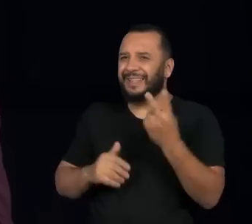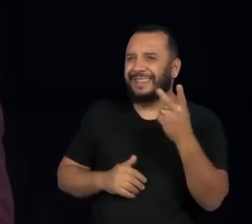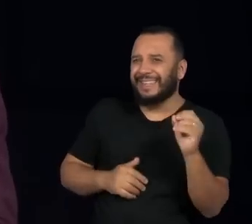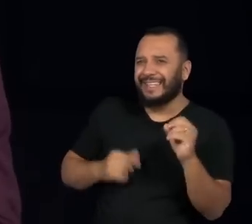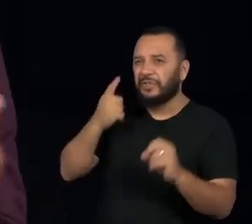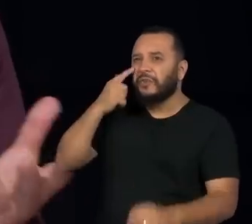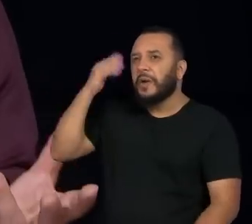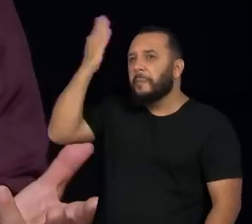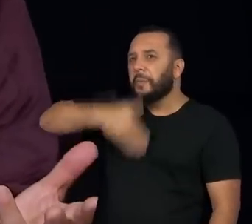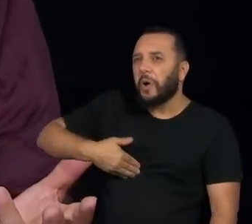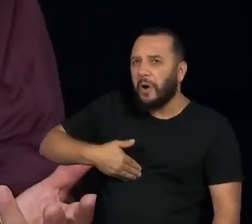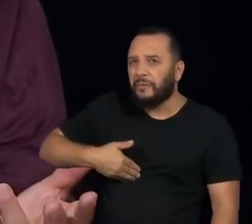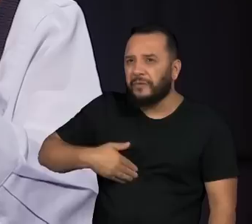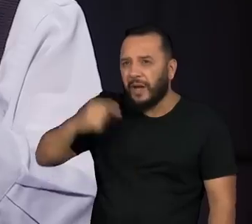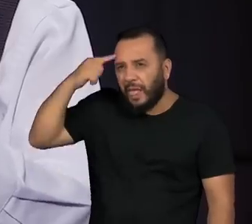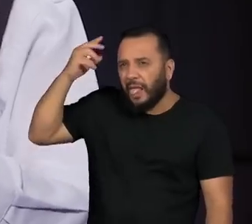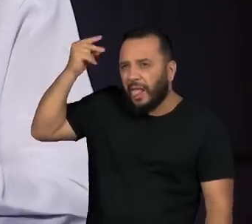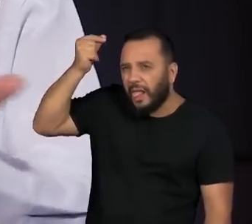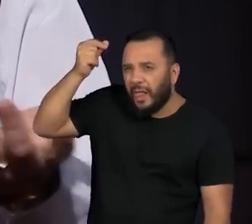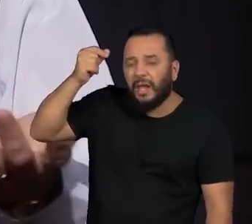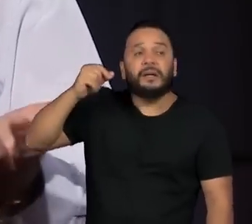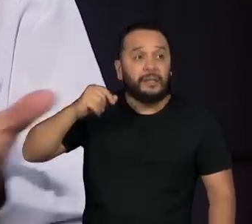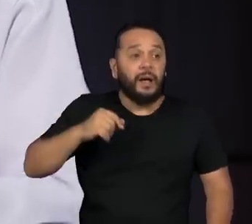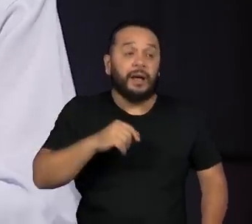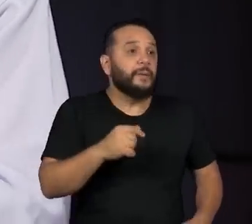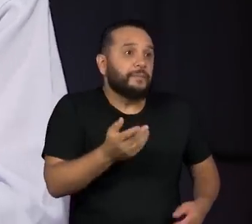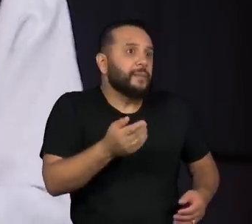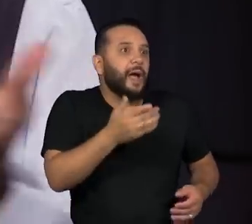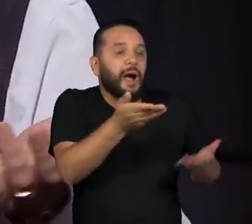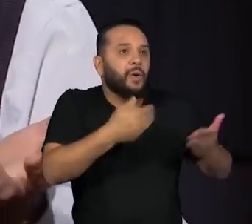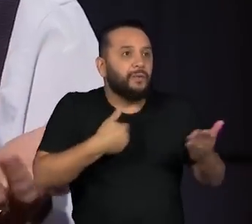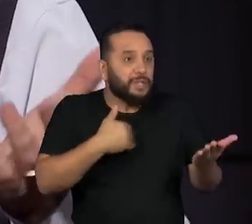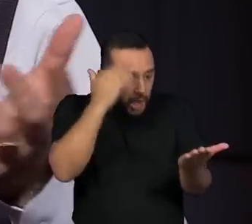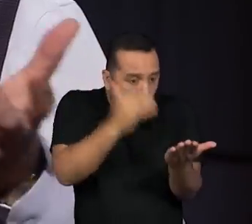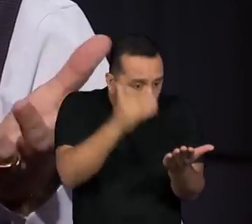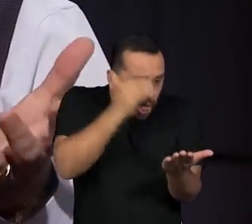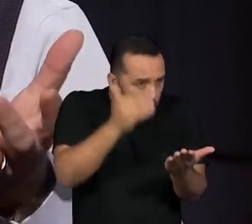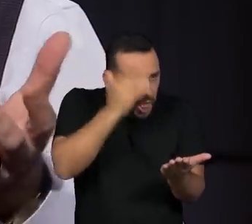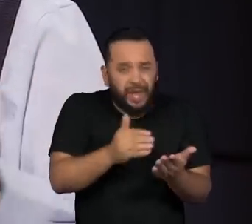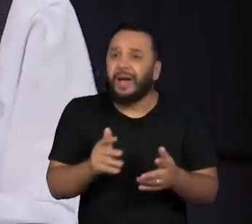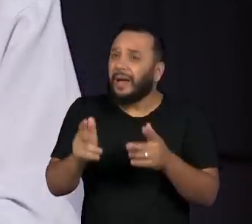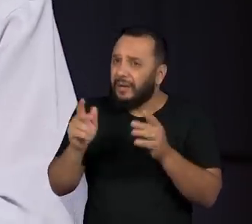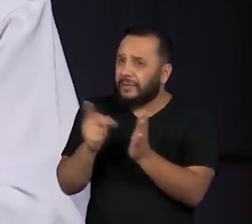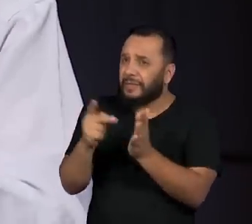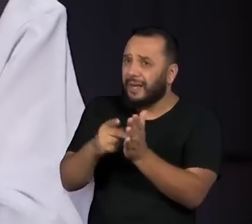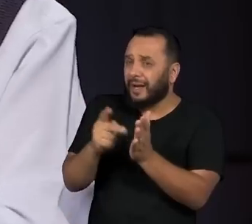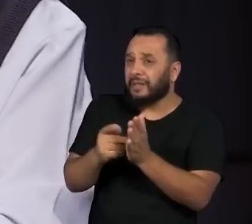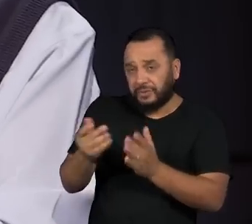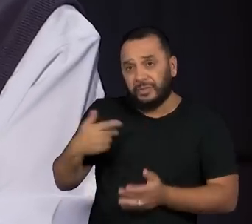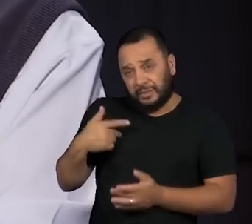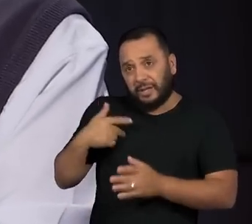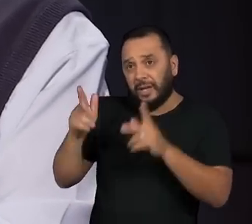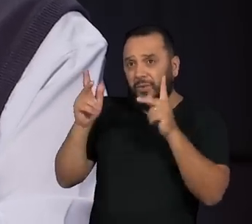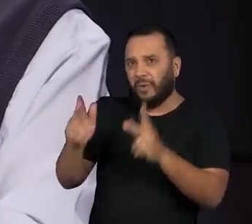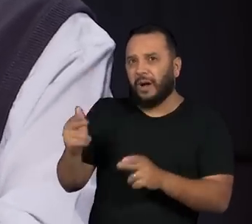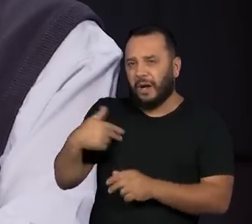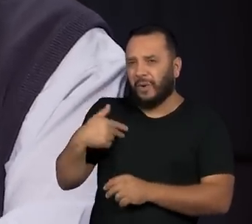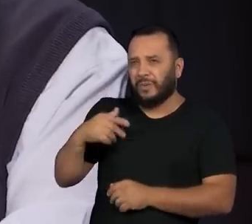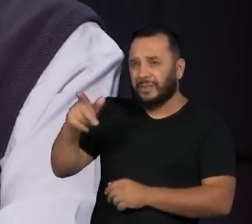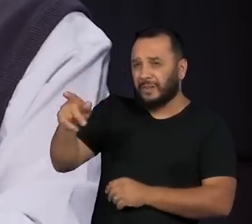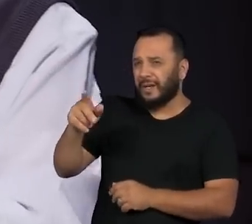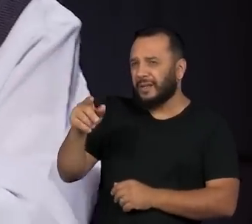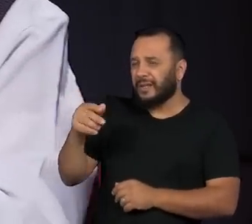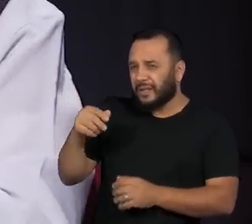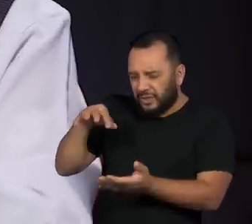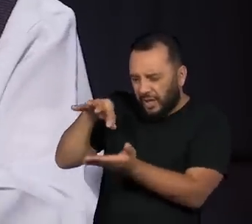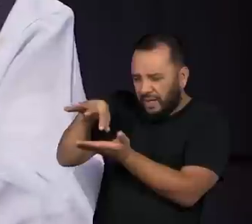28 você abandonou porque é que nem a história da direção no trânsito não isso é mais ou menos lá para cima perto